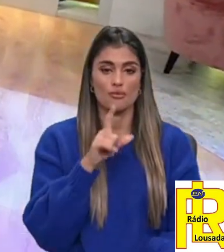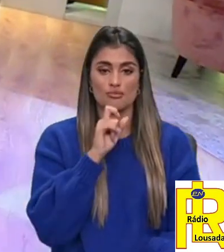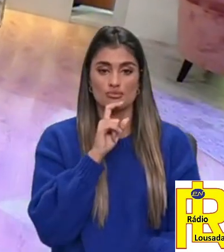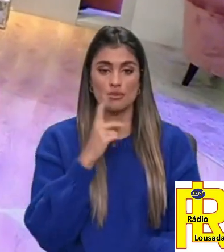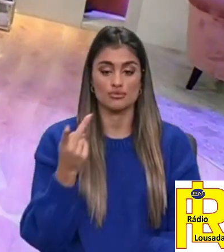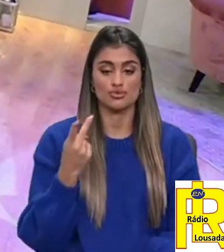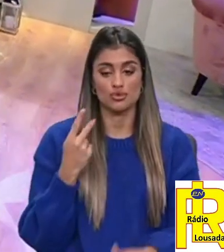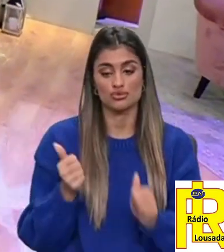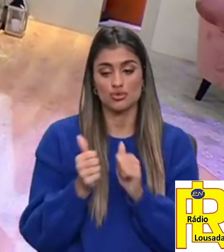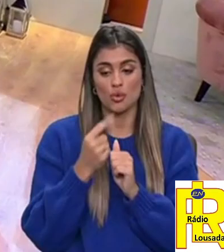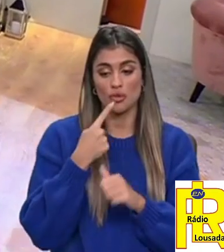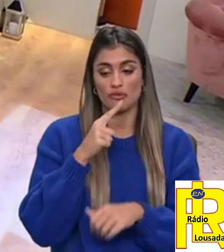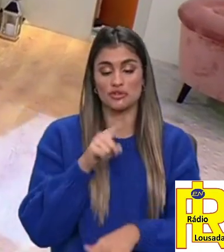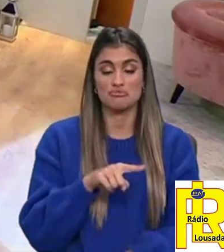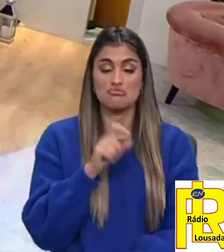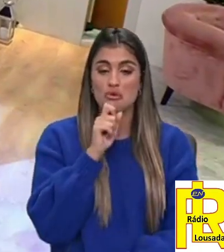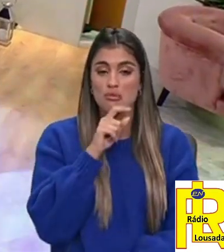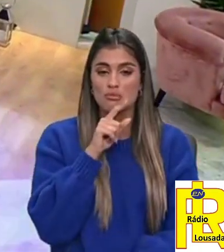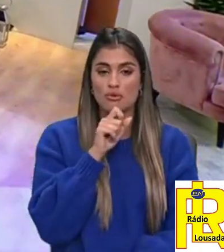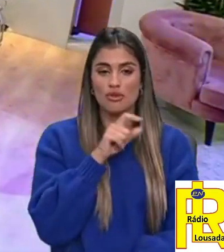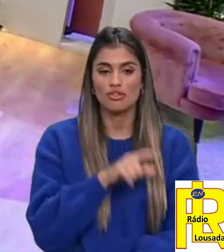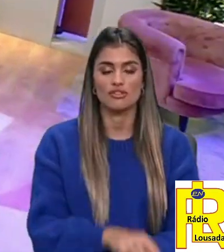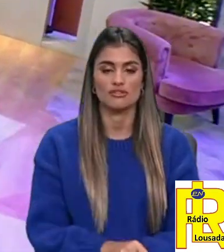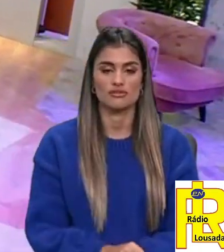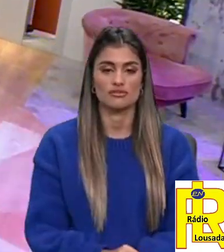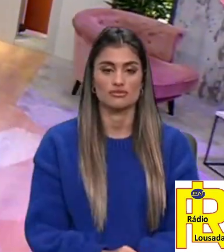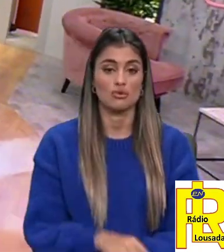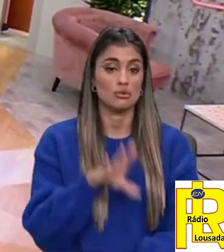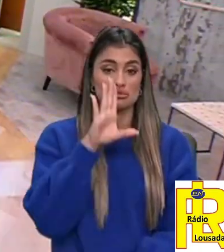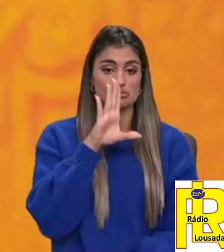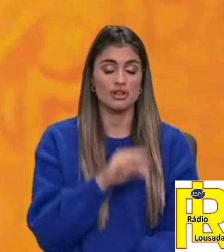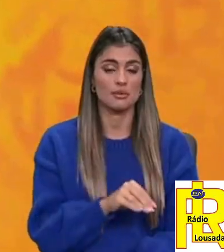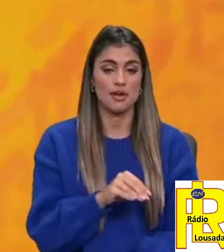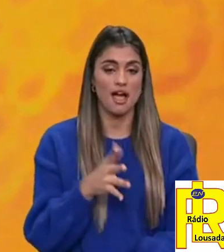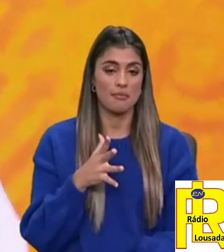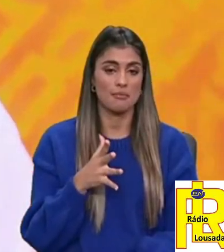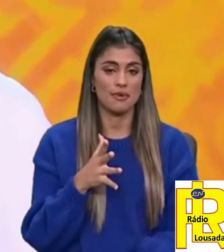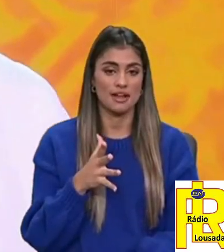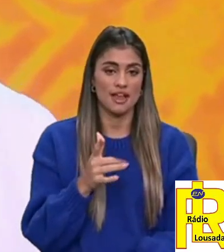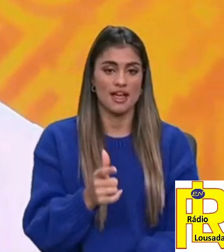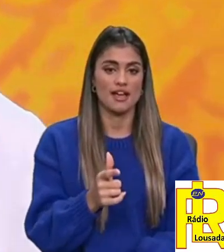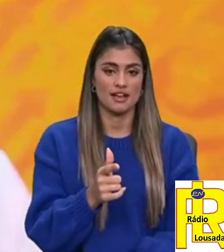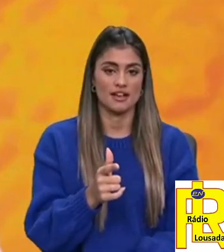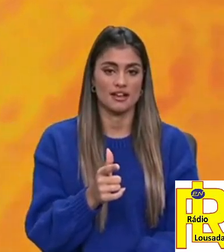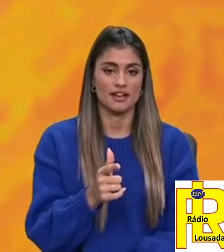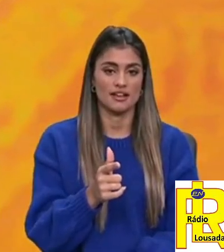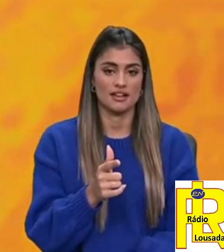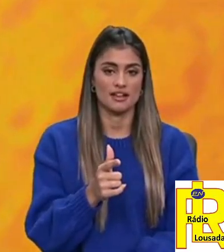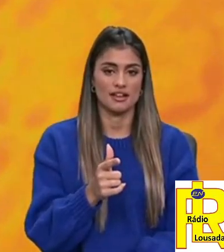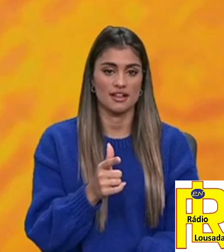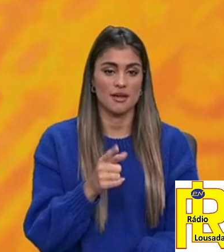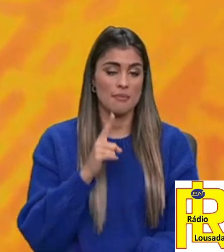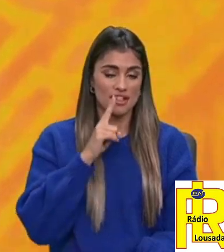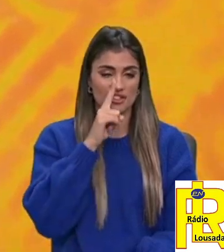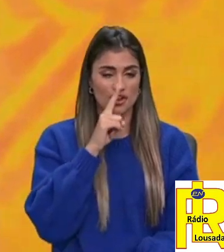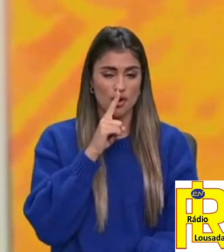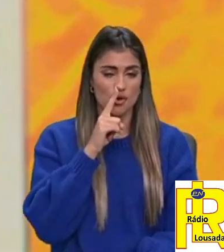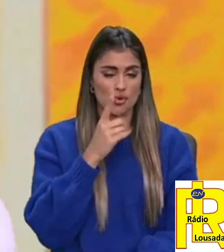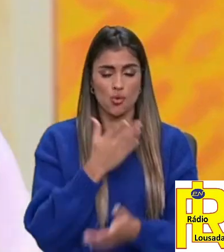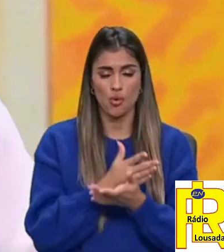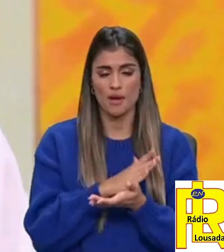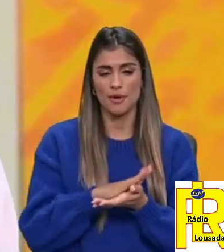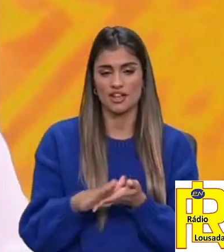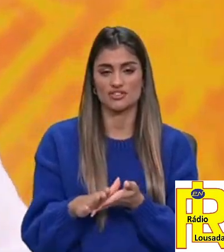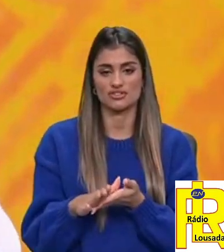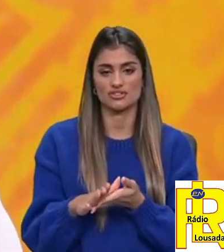voltar. Quem sabe amanhã, mentira jamais haverá. Quando